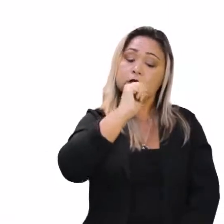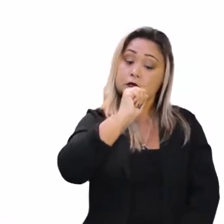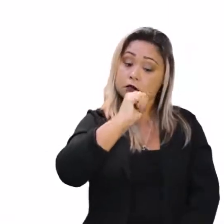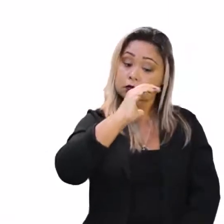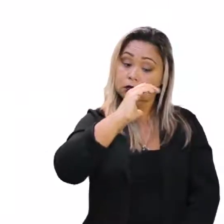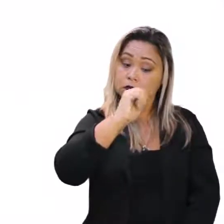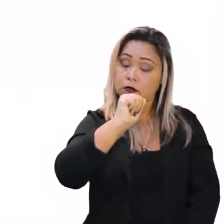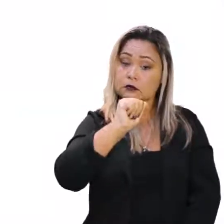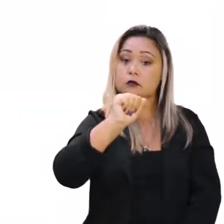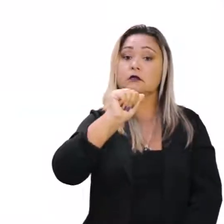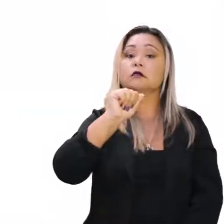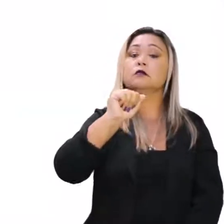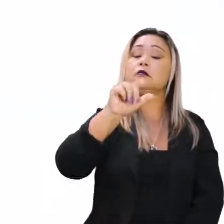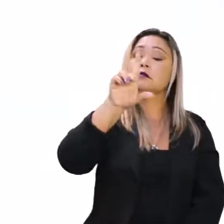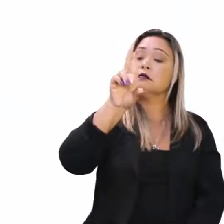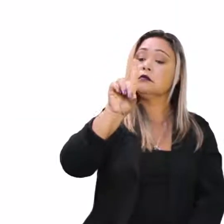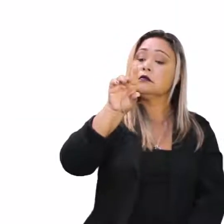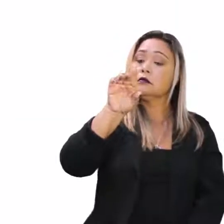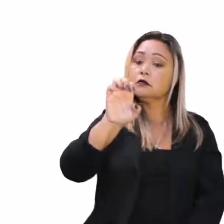melhor